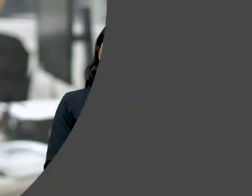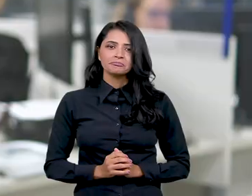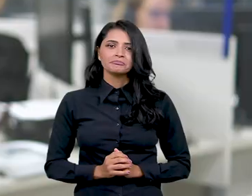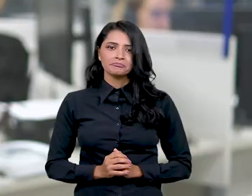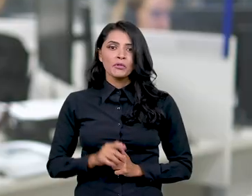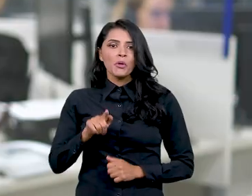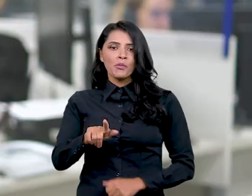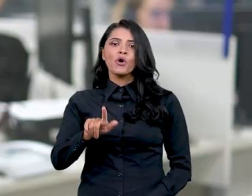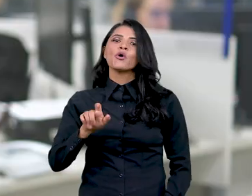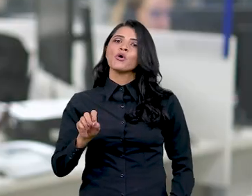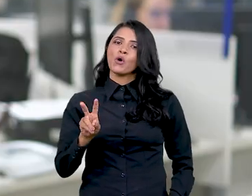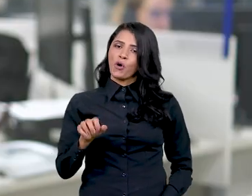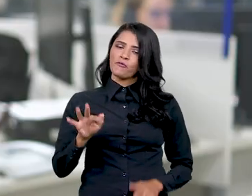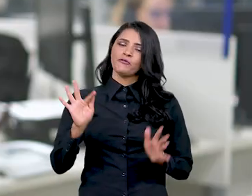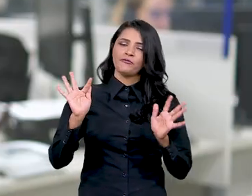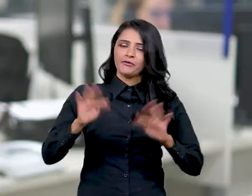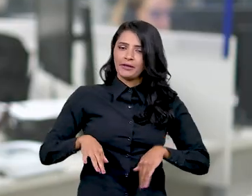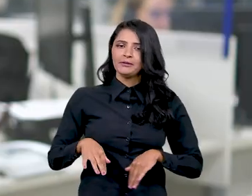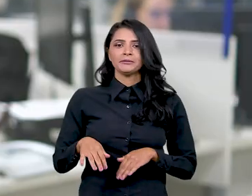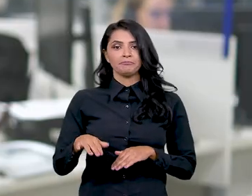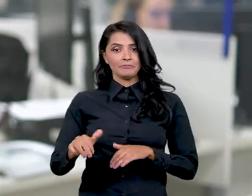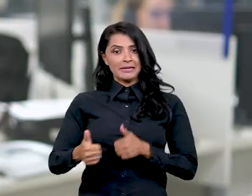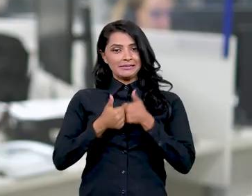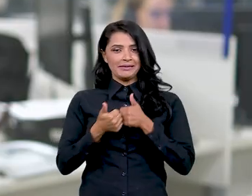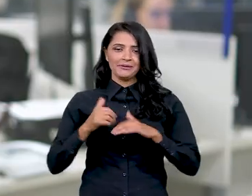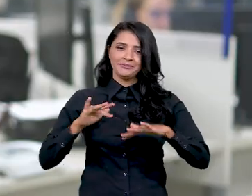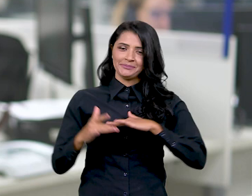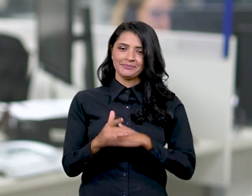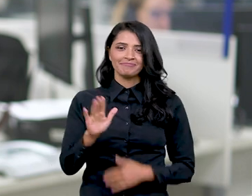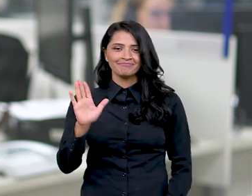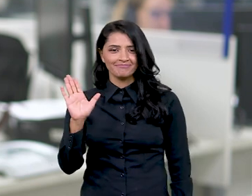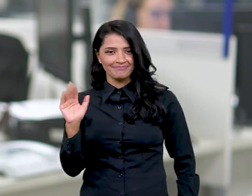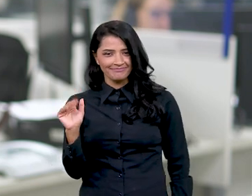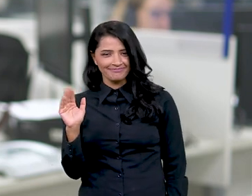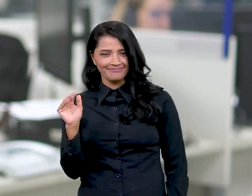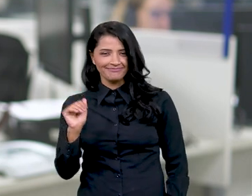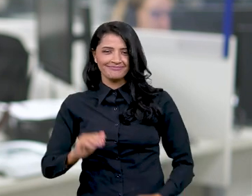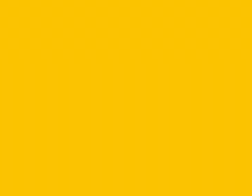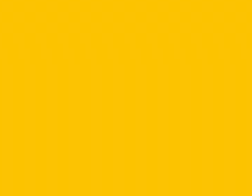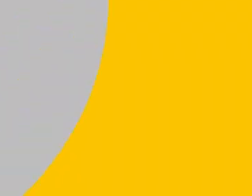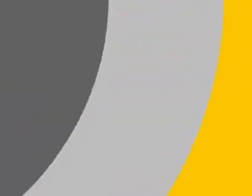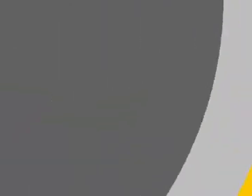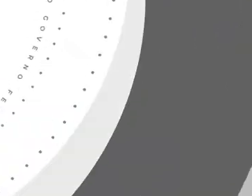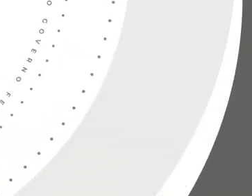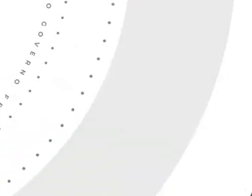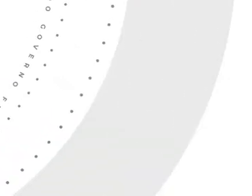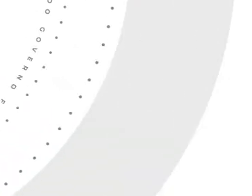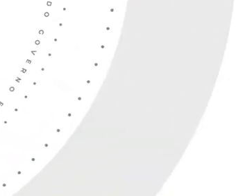E o Ponto Gov de hoje fica por aqui. Sigam com a gente nas redes sociais.